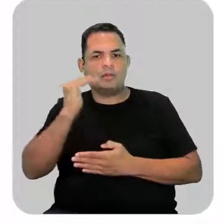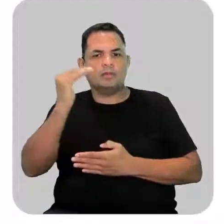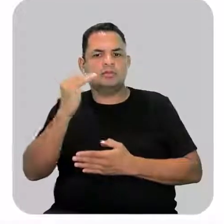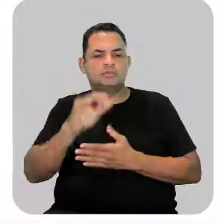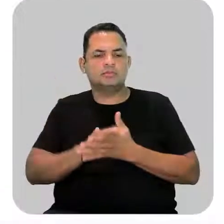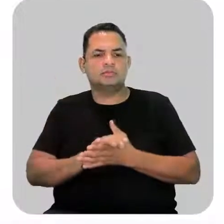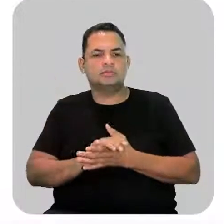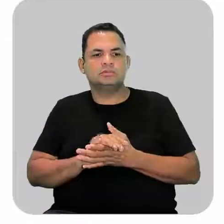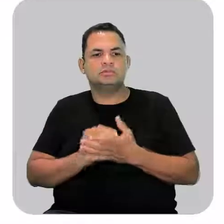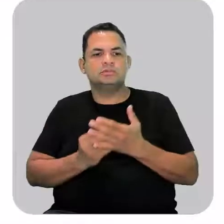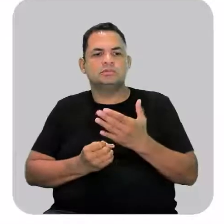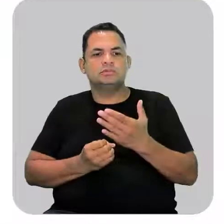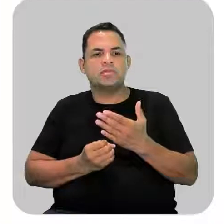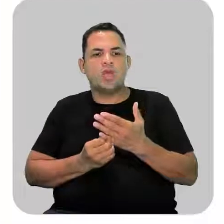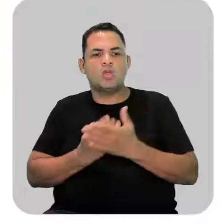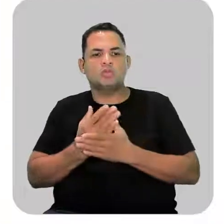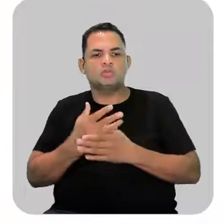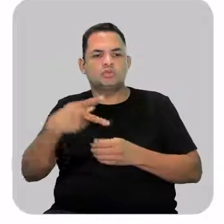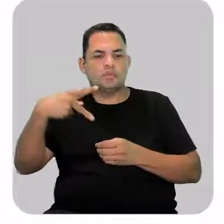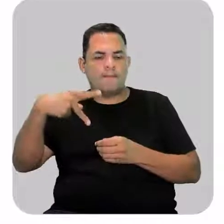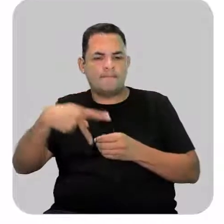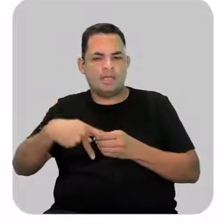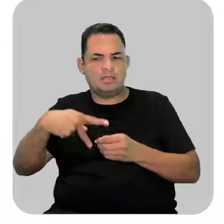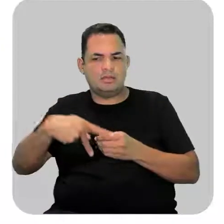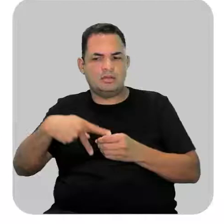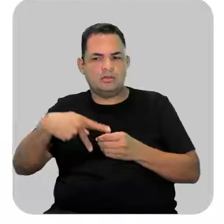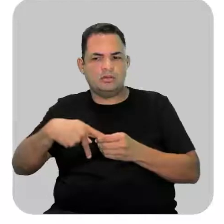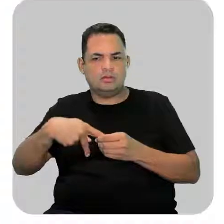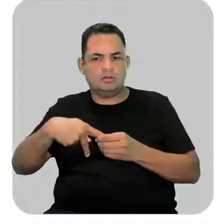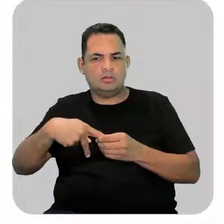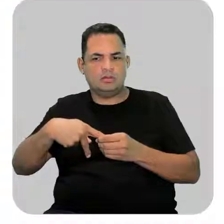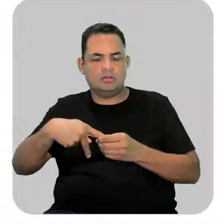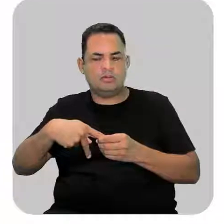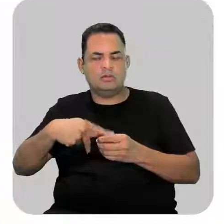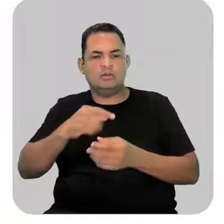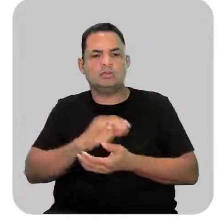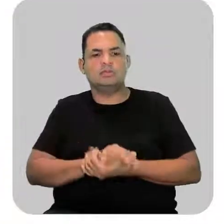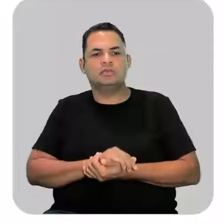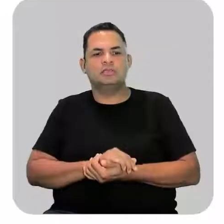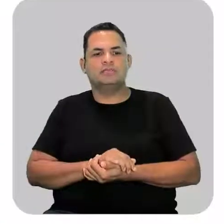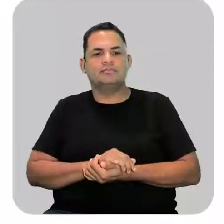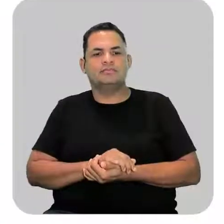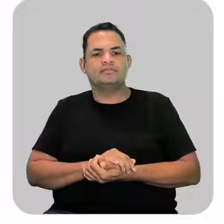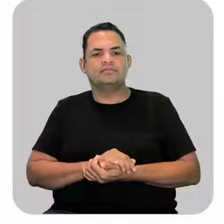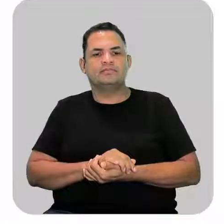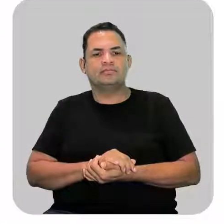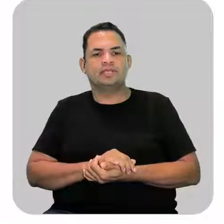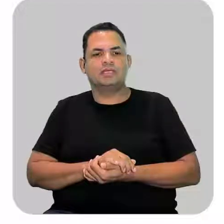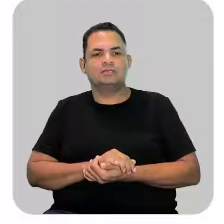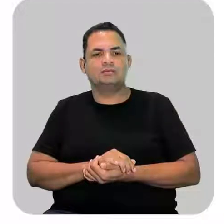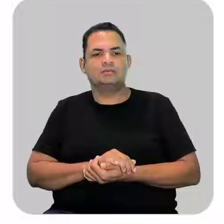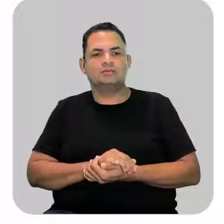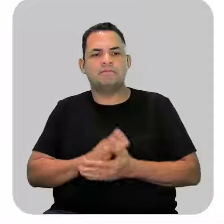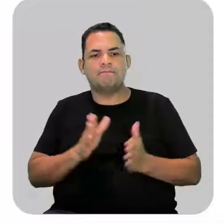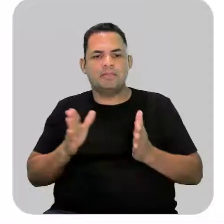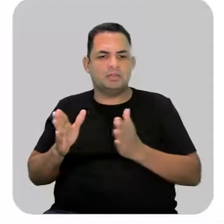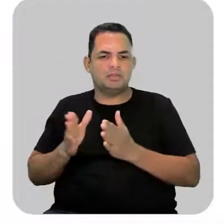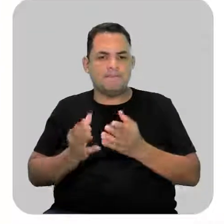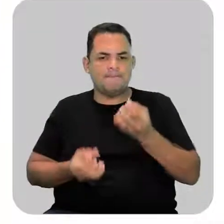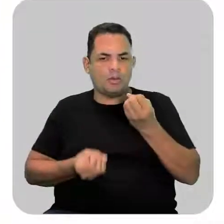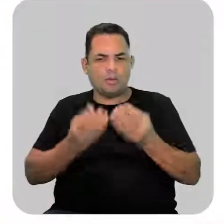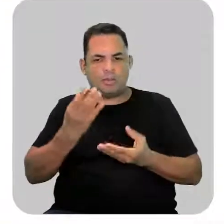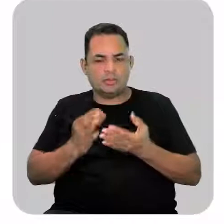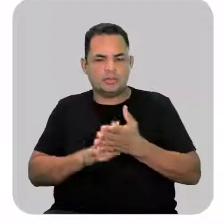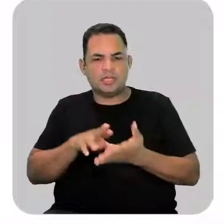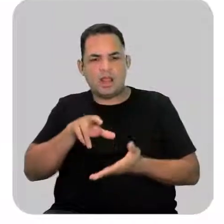maior no caso dos derivados do petróleo. Afirmativa D, pelo tempo de combustão de